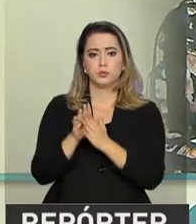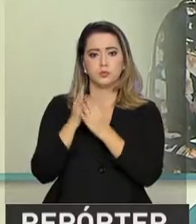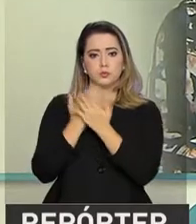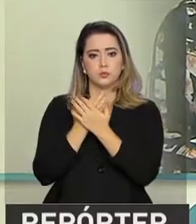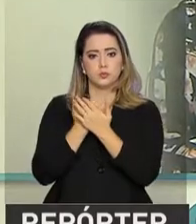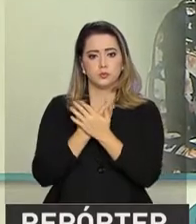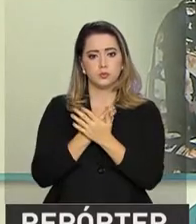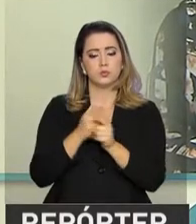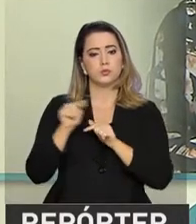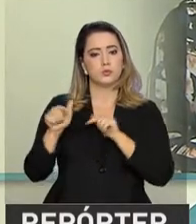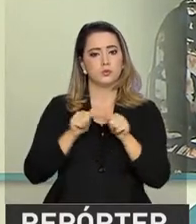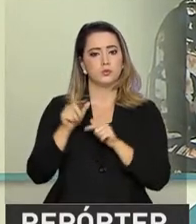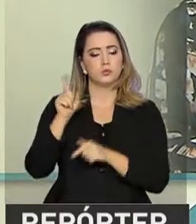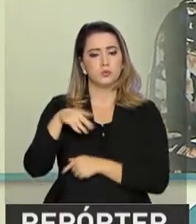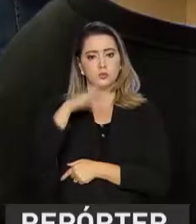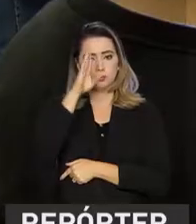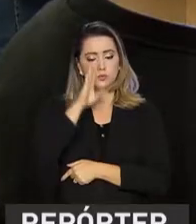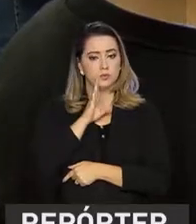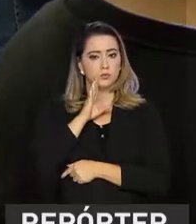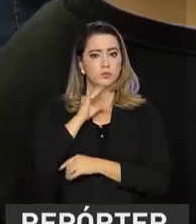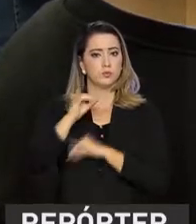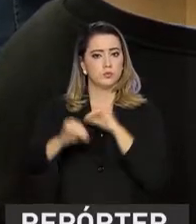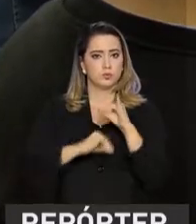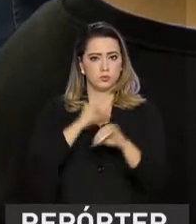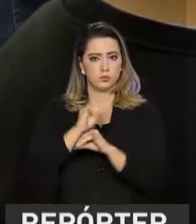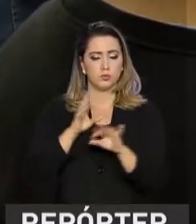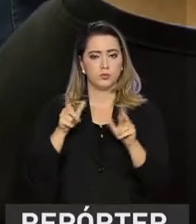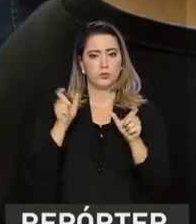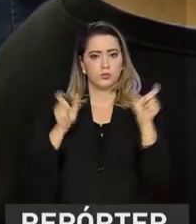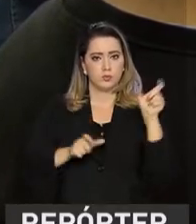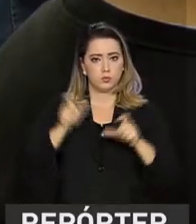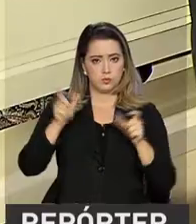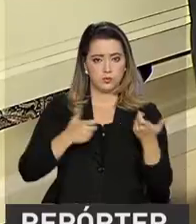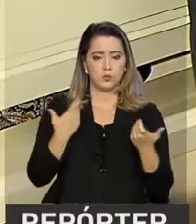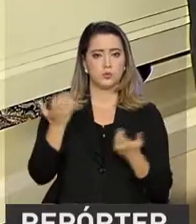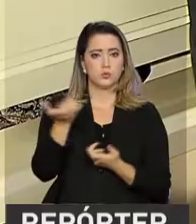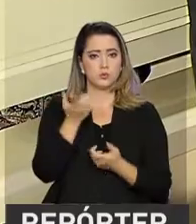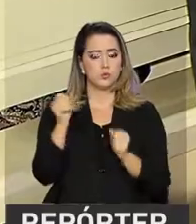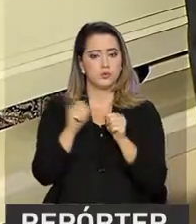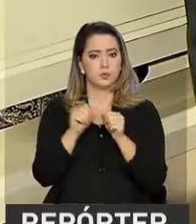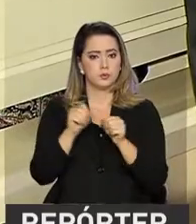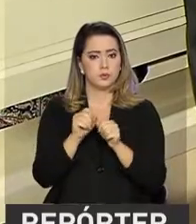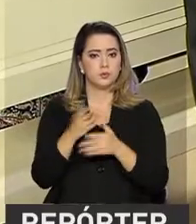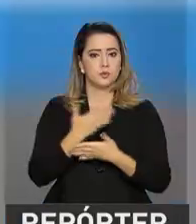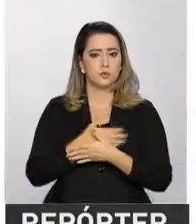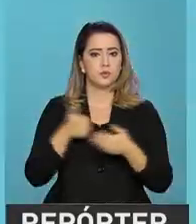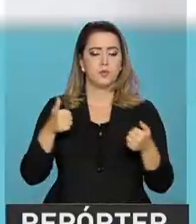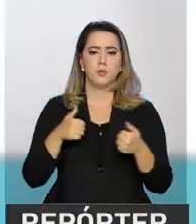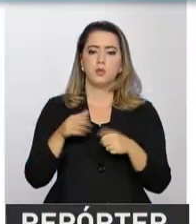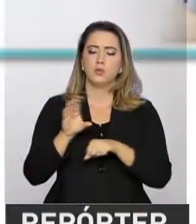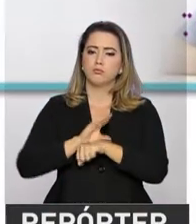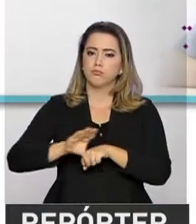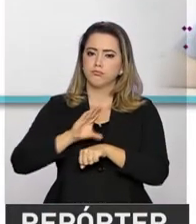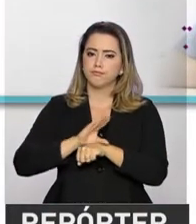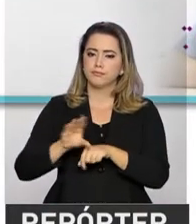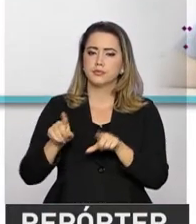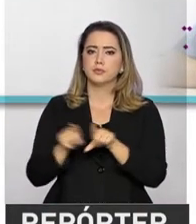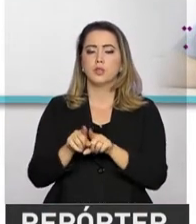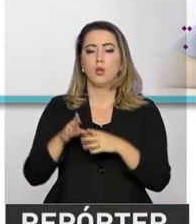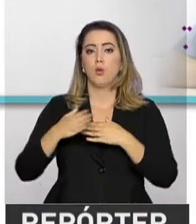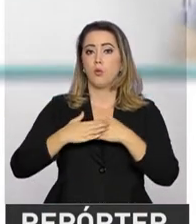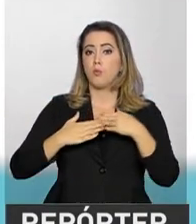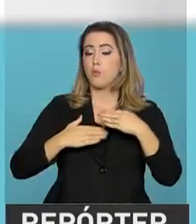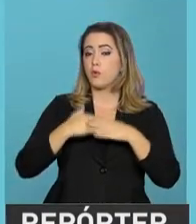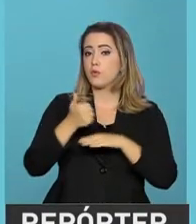trabalhador são gratuitos e online para todos os cidadãos interessados em melhorar a carreira profissional independentemente